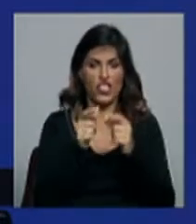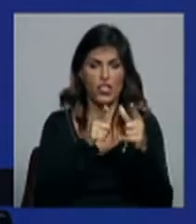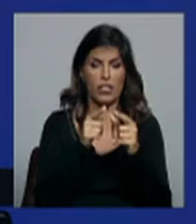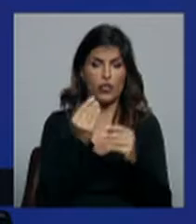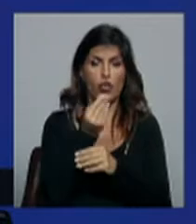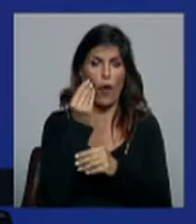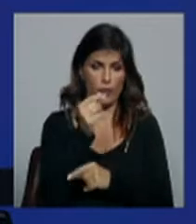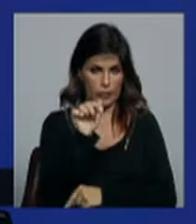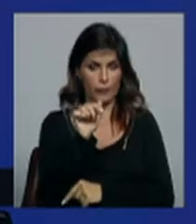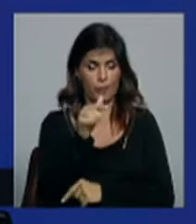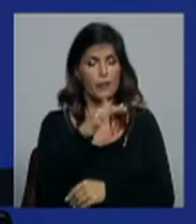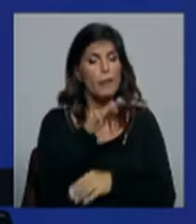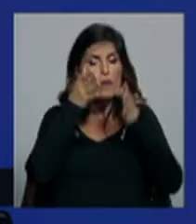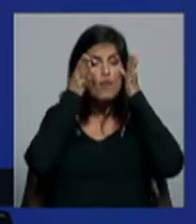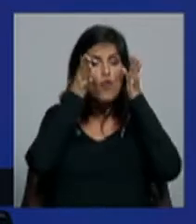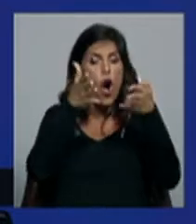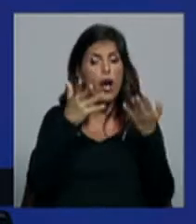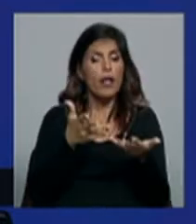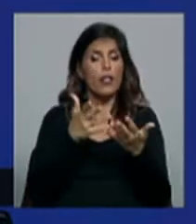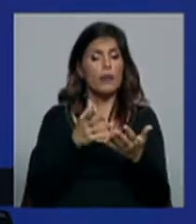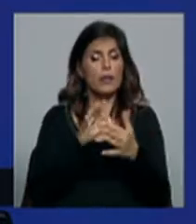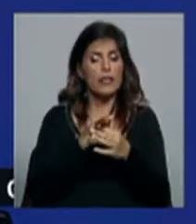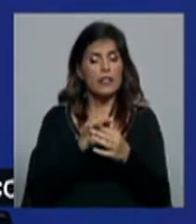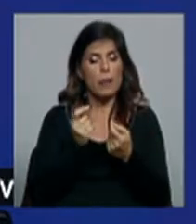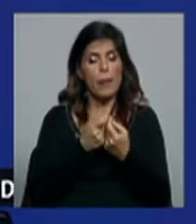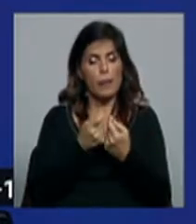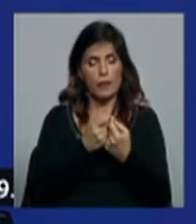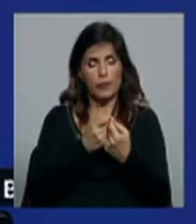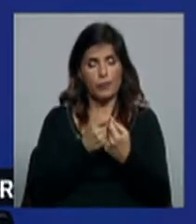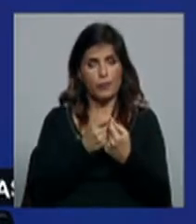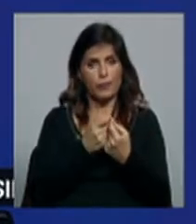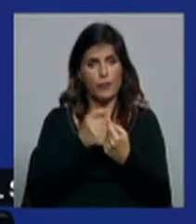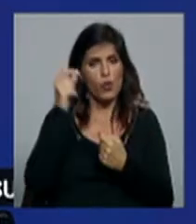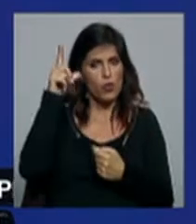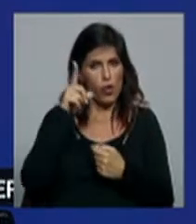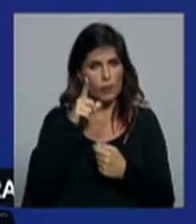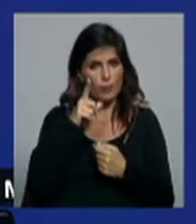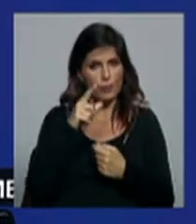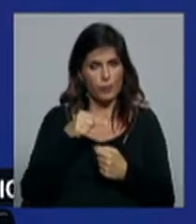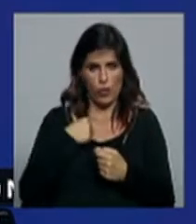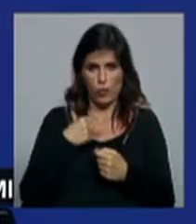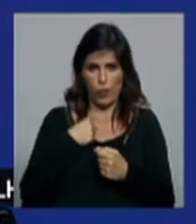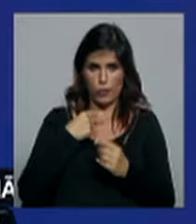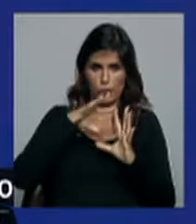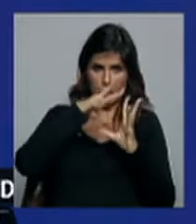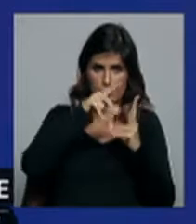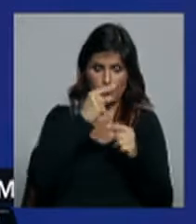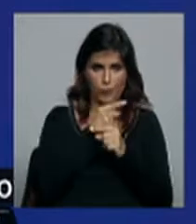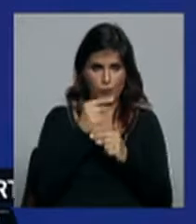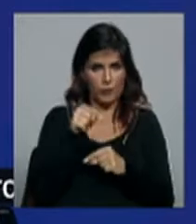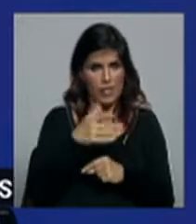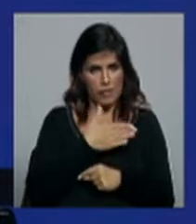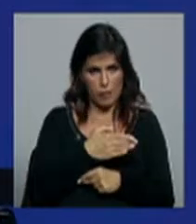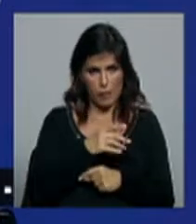Mas vamos focar-nos agora numa relação mais próxima, mais íntima do Sol com os nossos próprios planetas, porque esta semana também